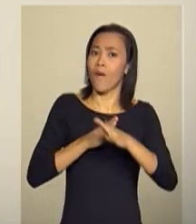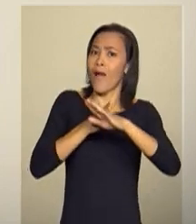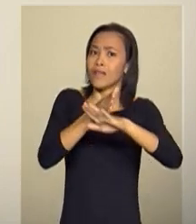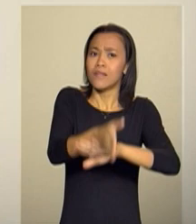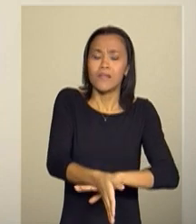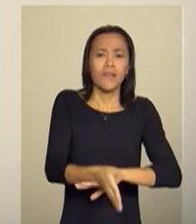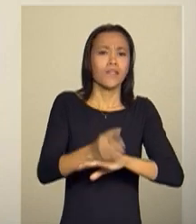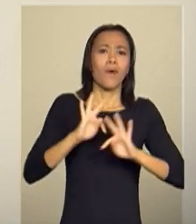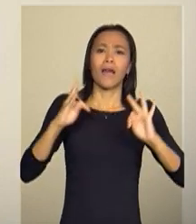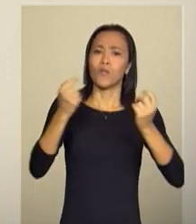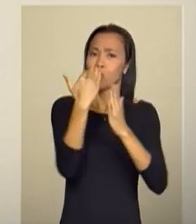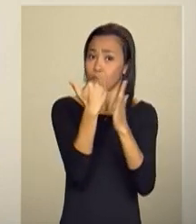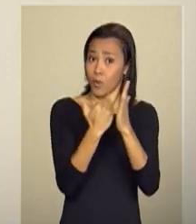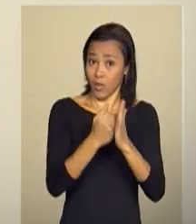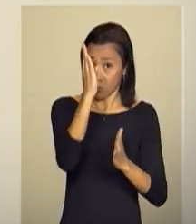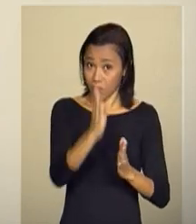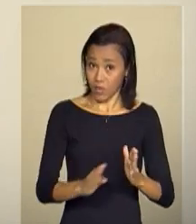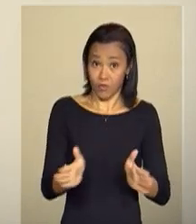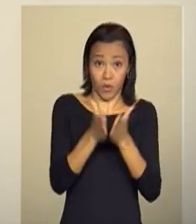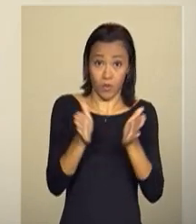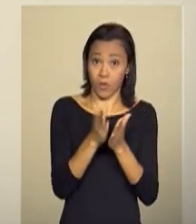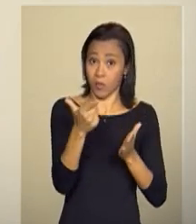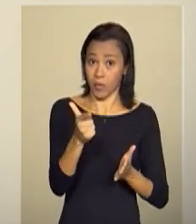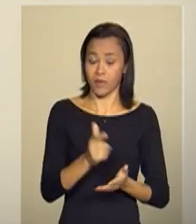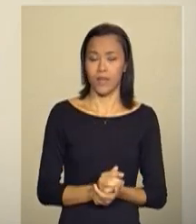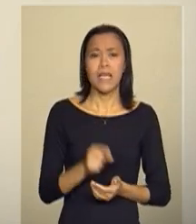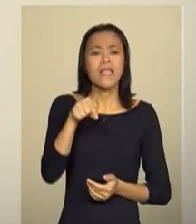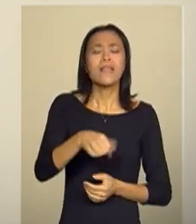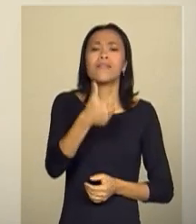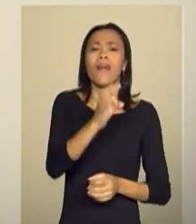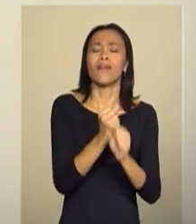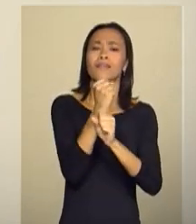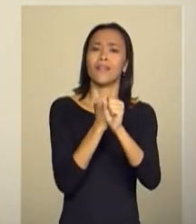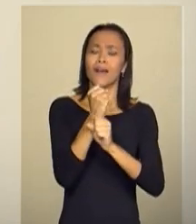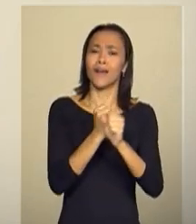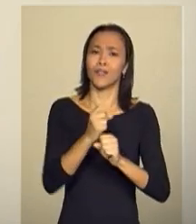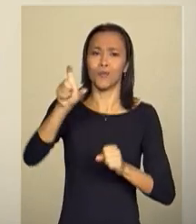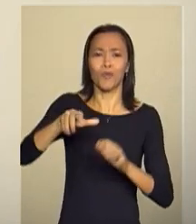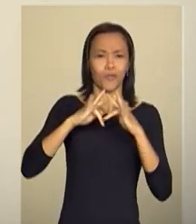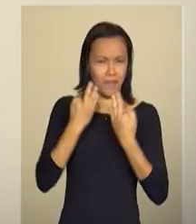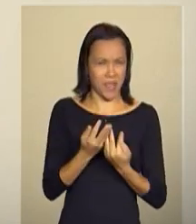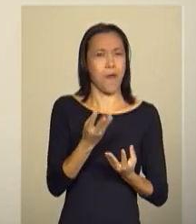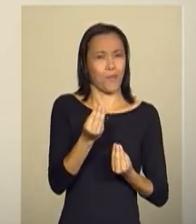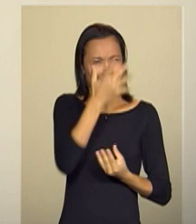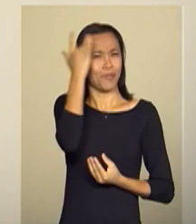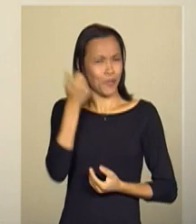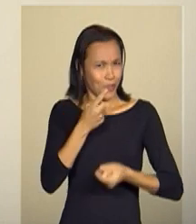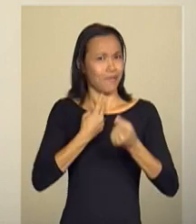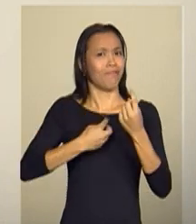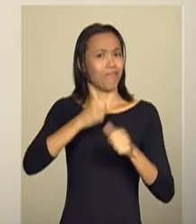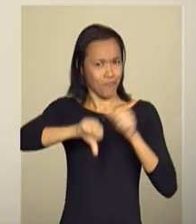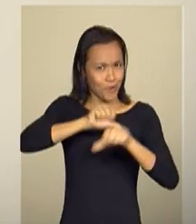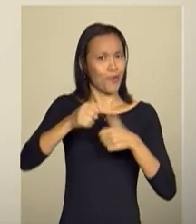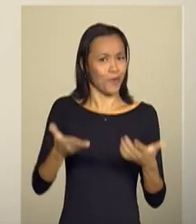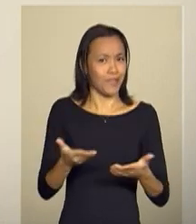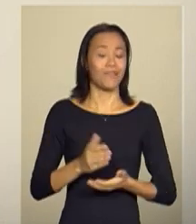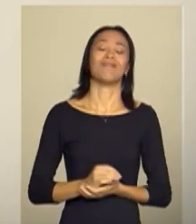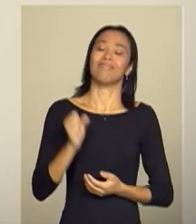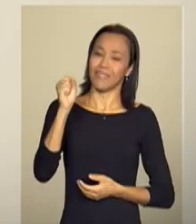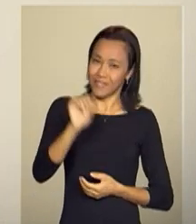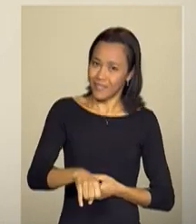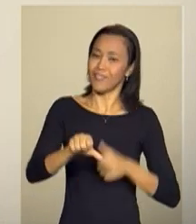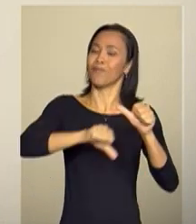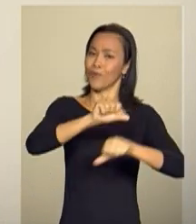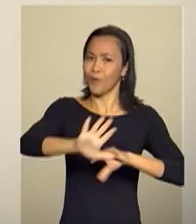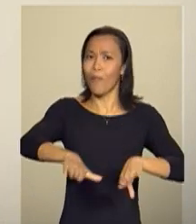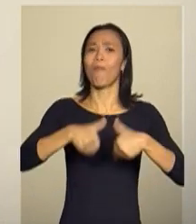ações do Brasil sem miséria presidenta nesses 10 anos do Bolsa Família a vida de muita gente mudou não é mesmo ah mudou sim